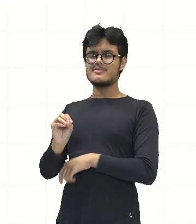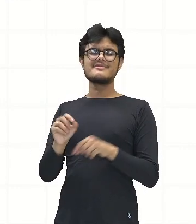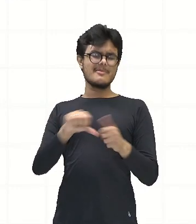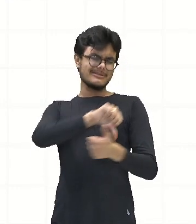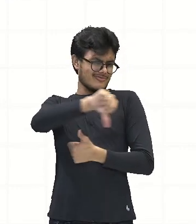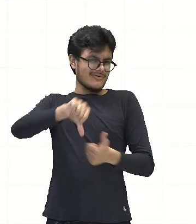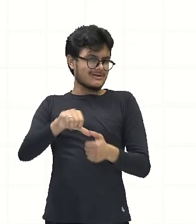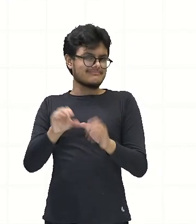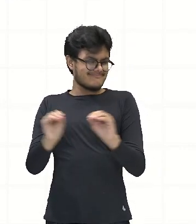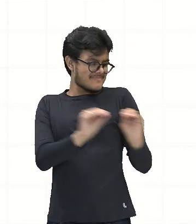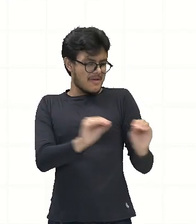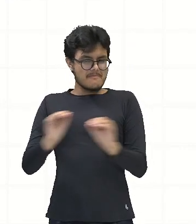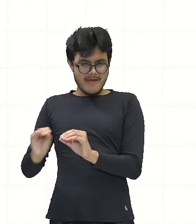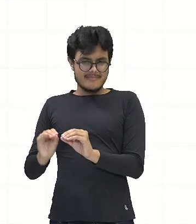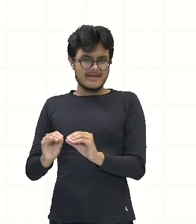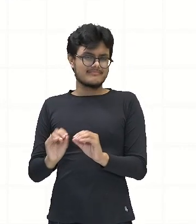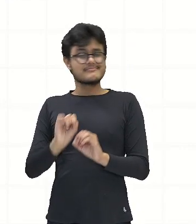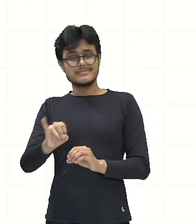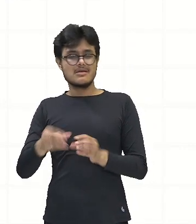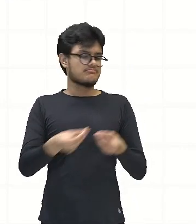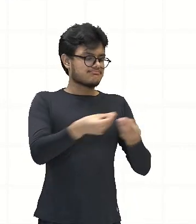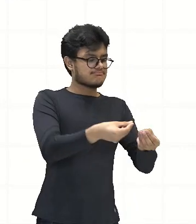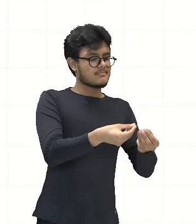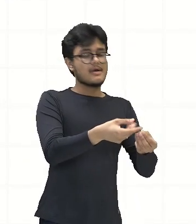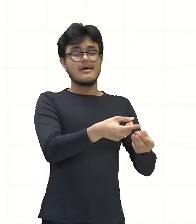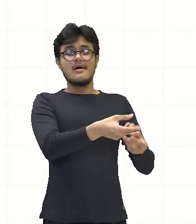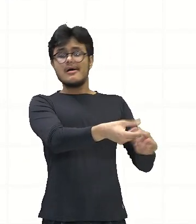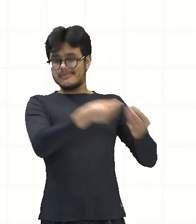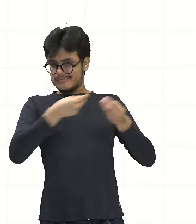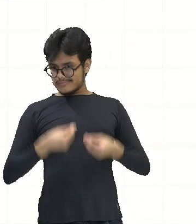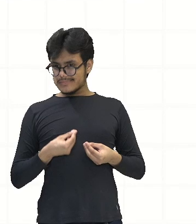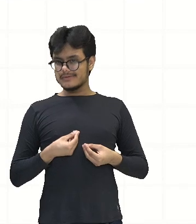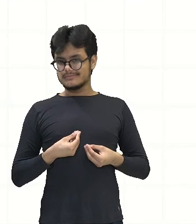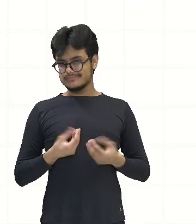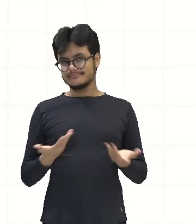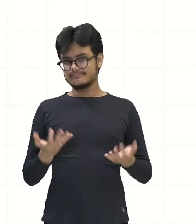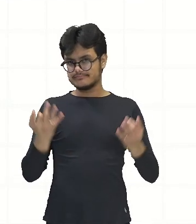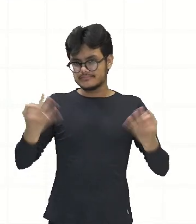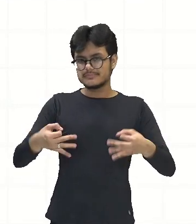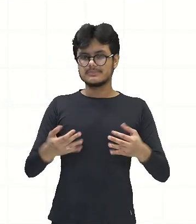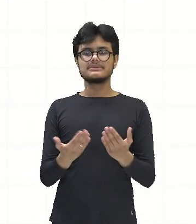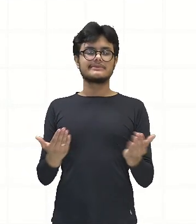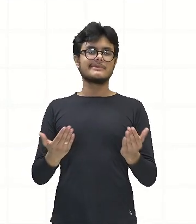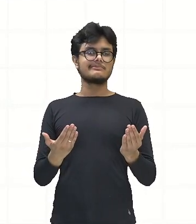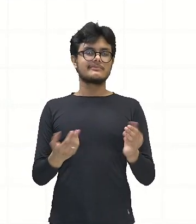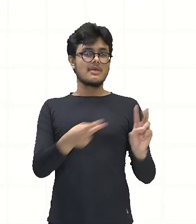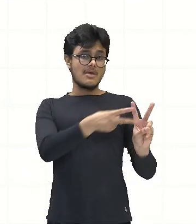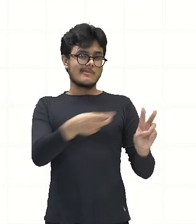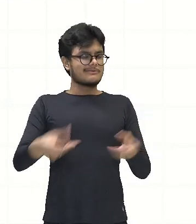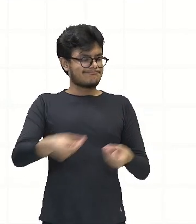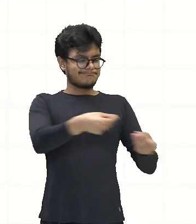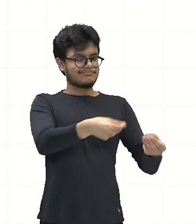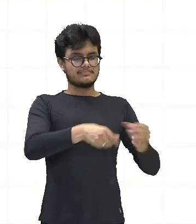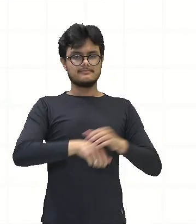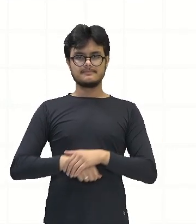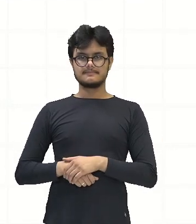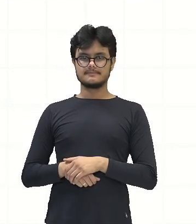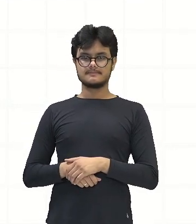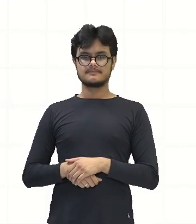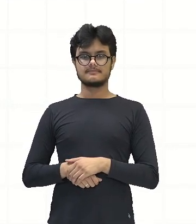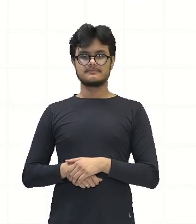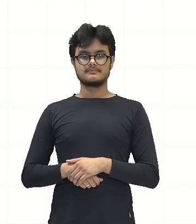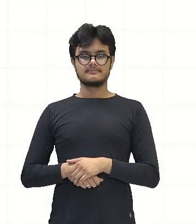trocas de uma determinada mercadoria, tá bom? E isso eles forneciam a mão de obra, tá bom? O